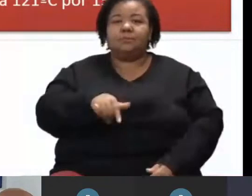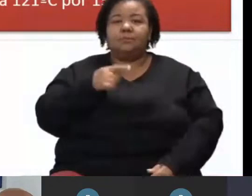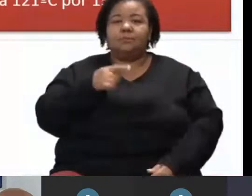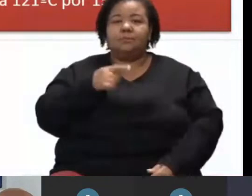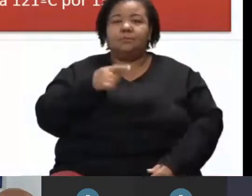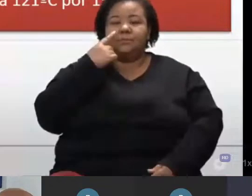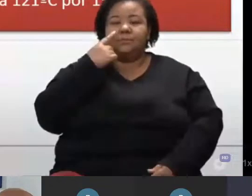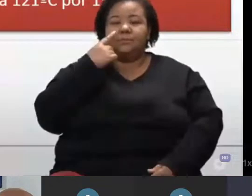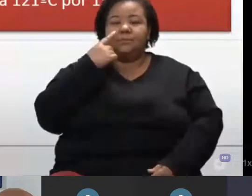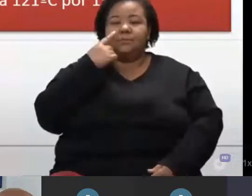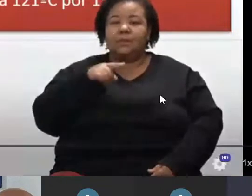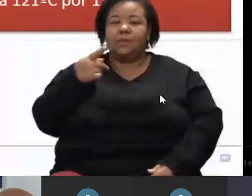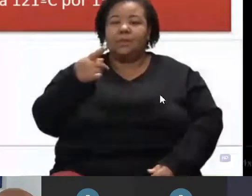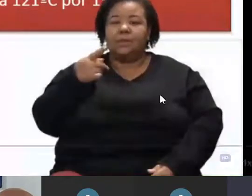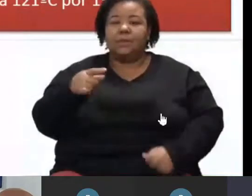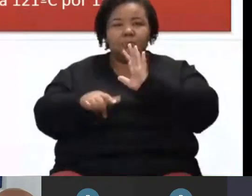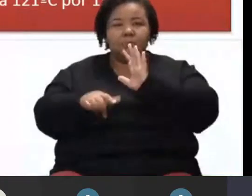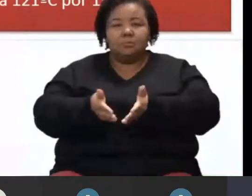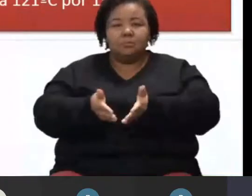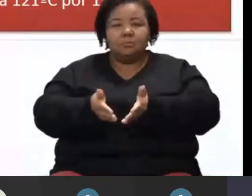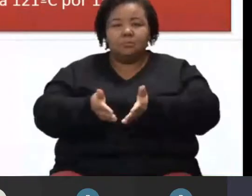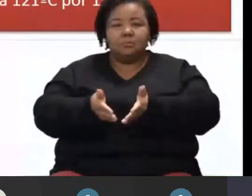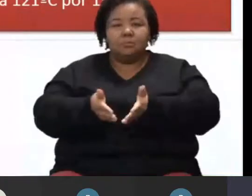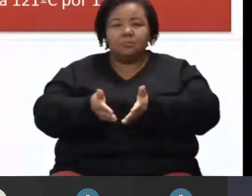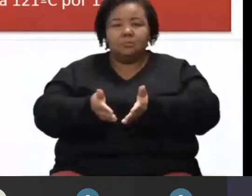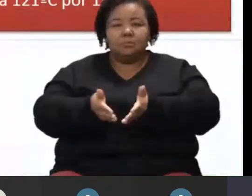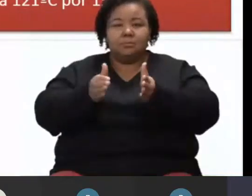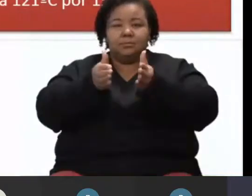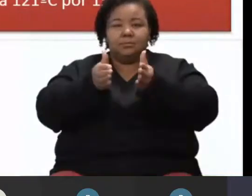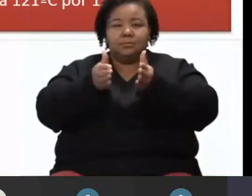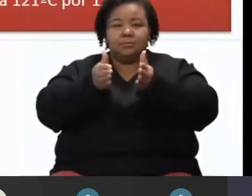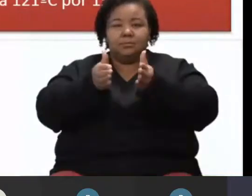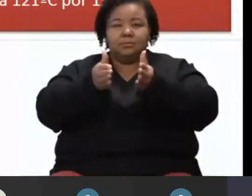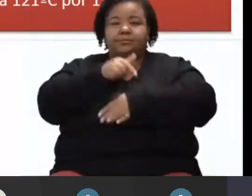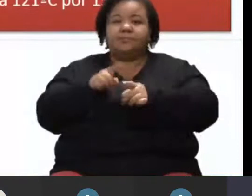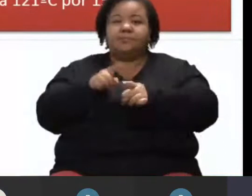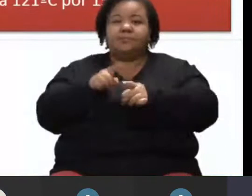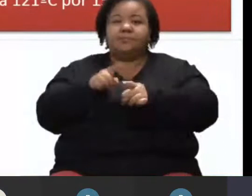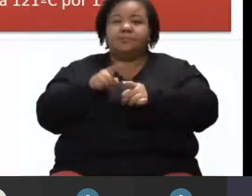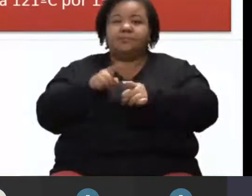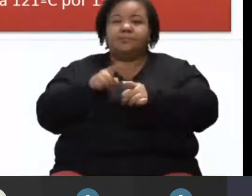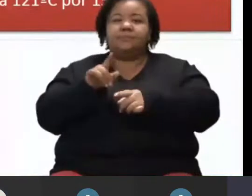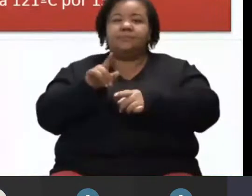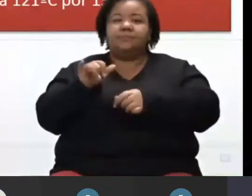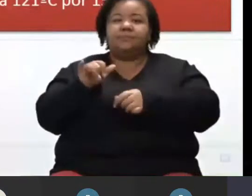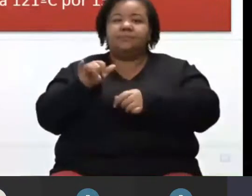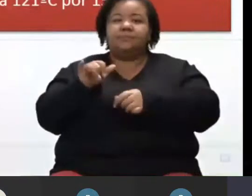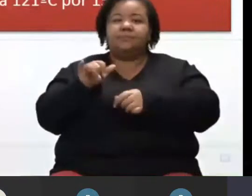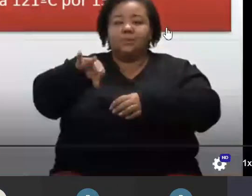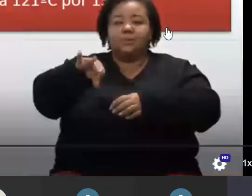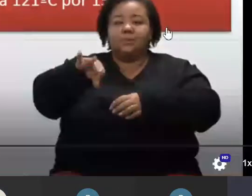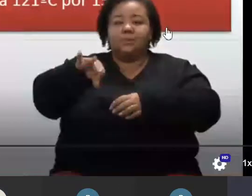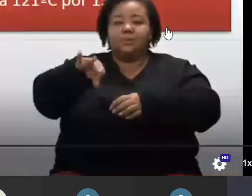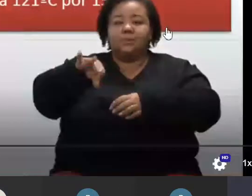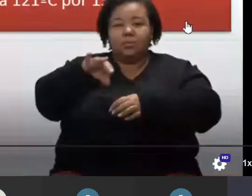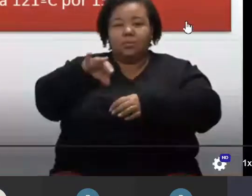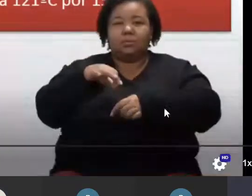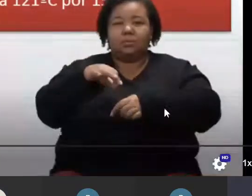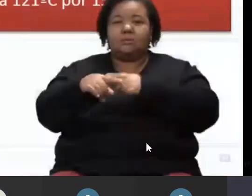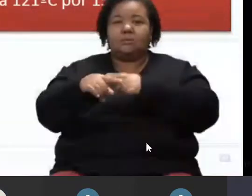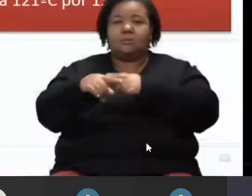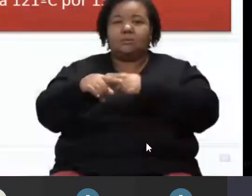o Erlenmeyer para realizar essa pesagem e no próprio Erlenmeyer você também vai diluir. E aí, então, depois que